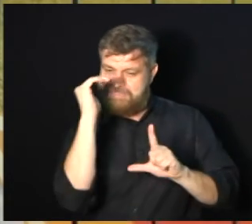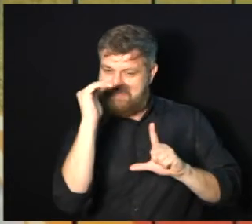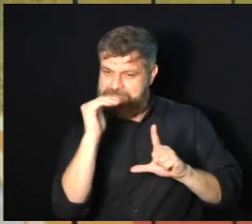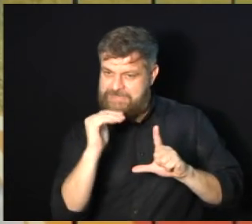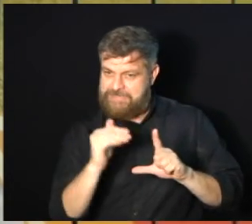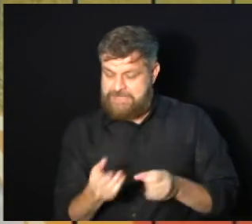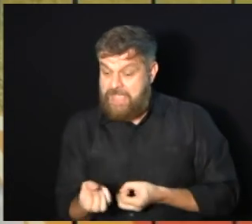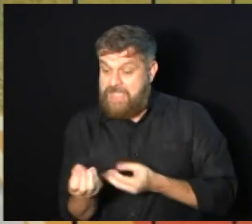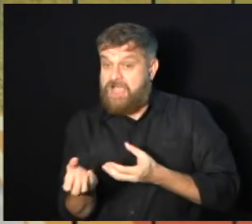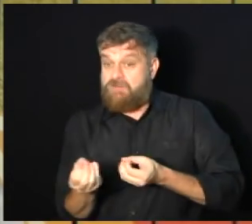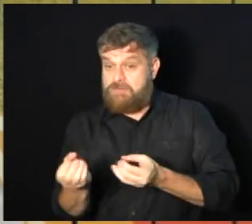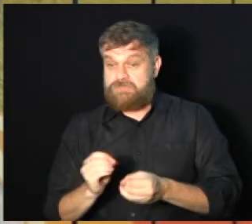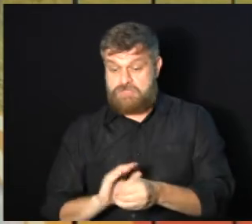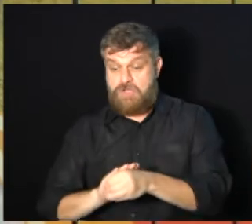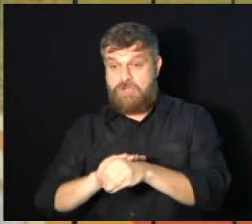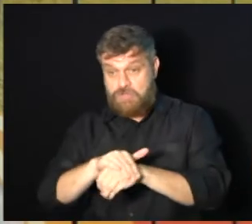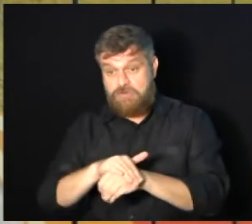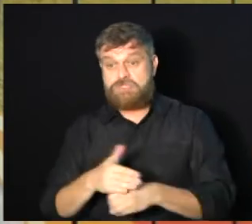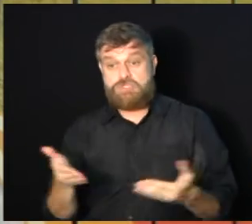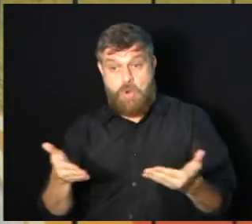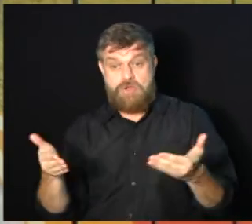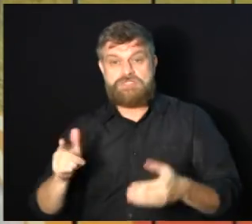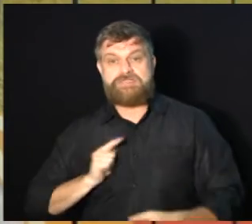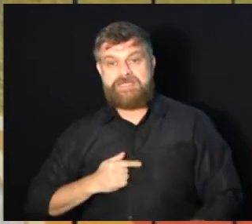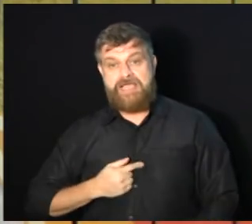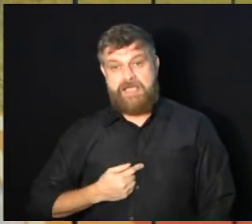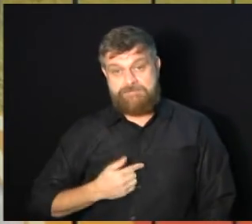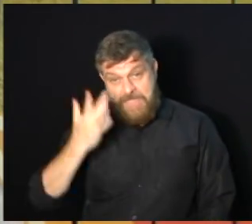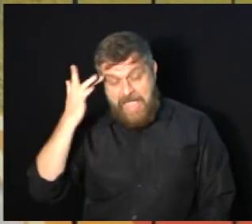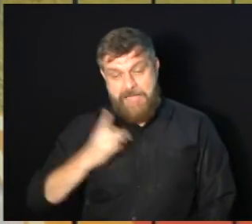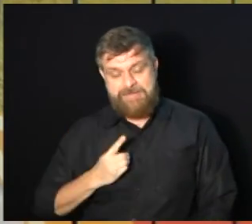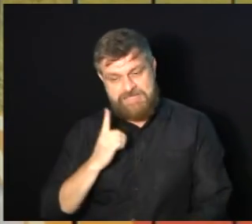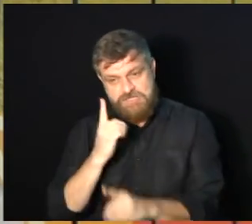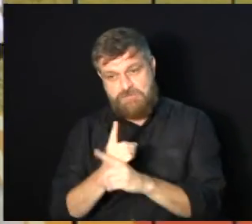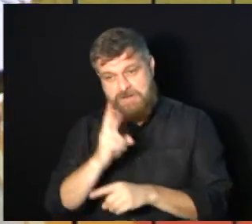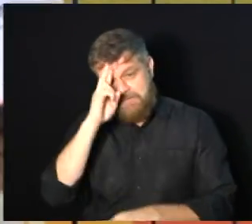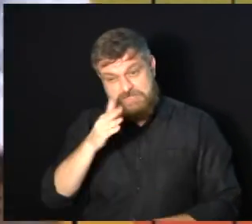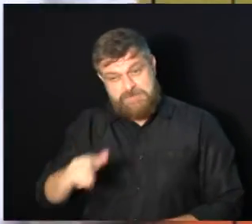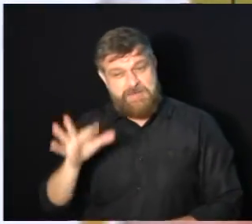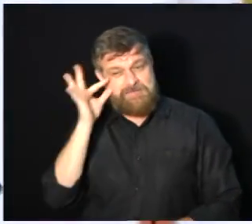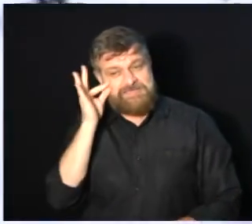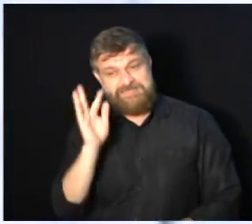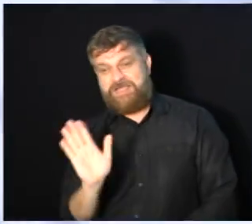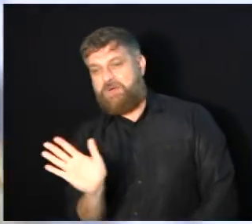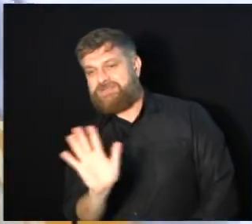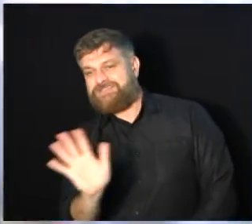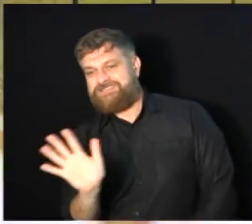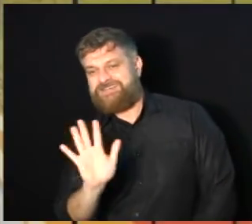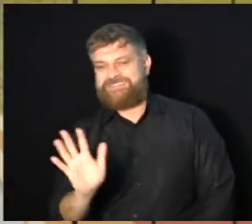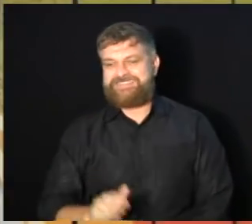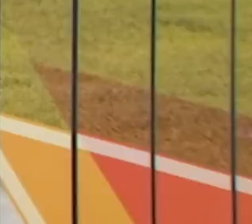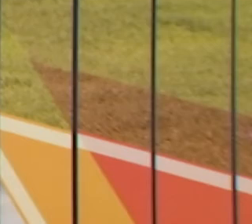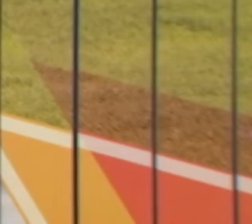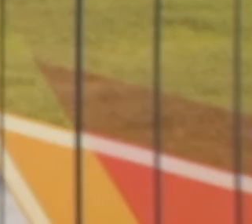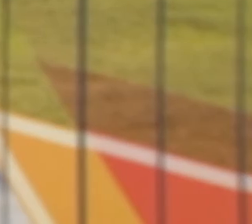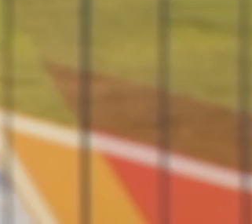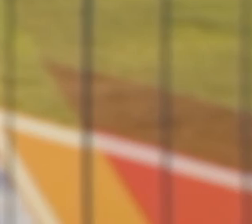principais notícias do dia. A gente se vê amanhã ao 12:30, ao vivo. Até lá, tchau, tchau.